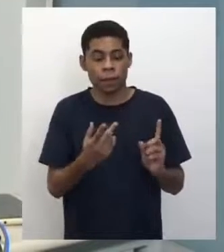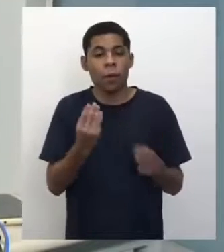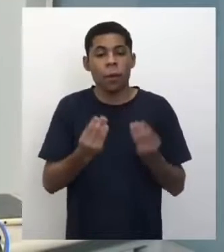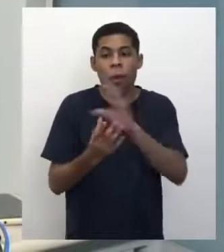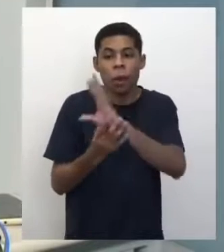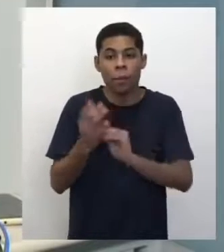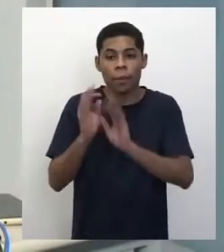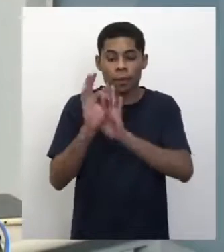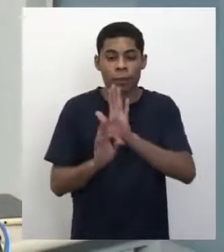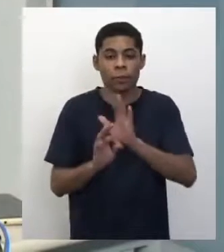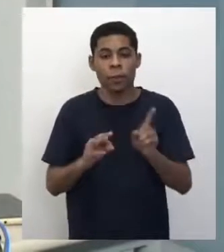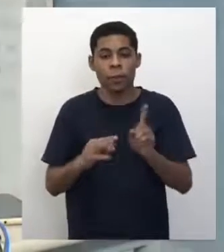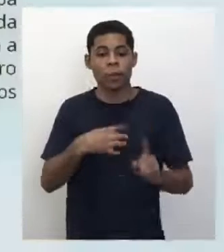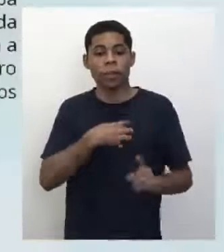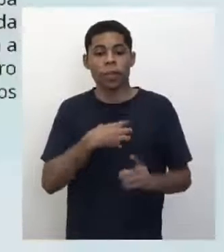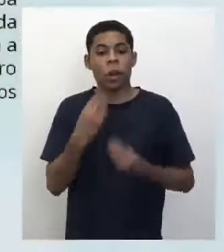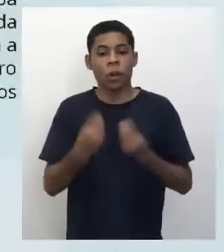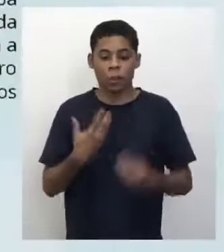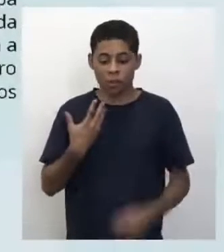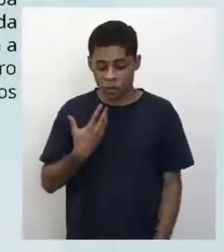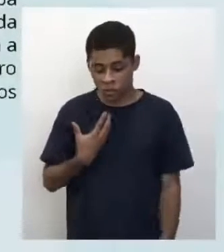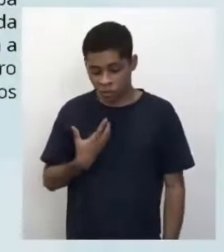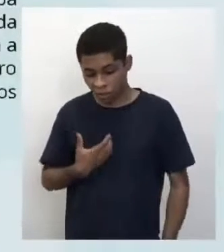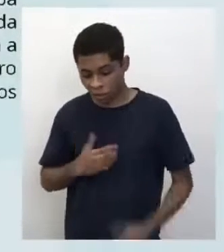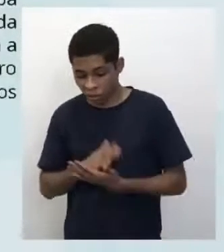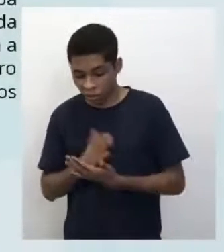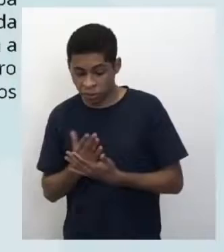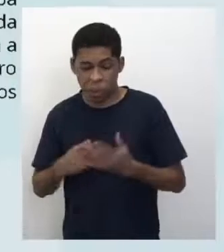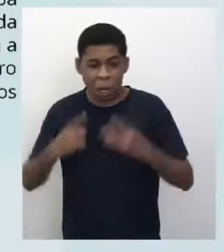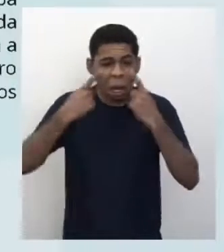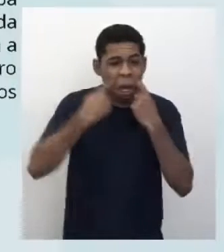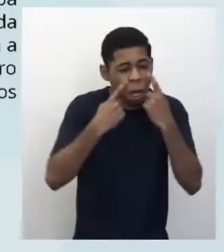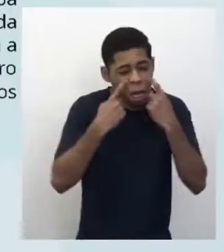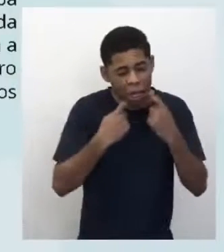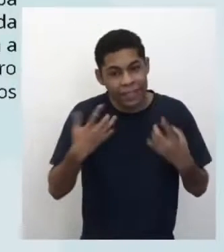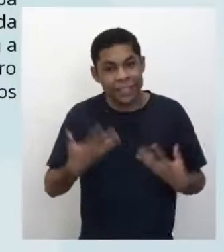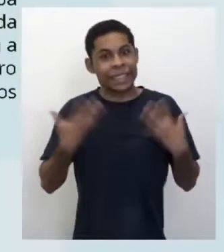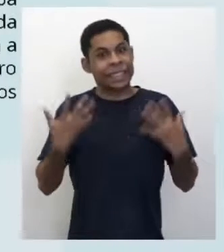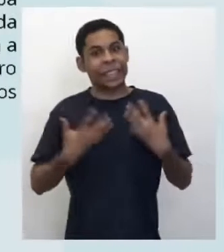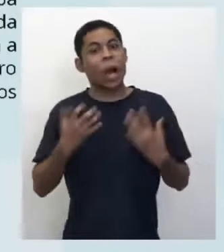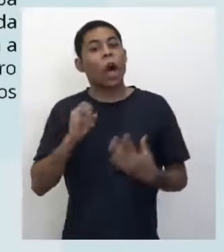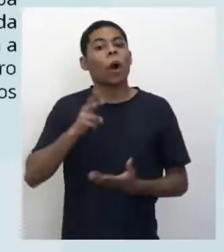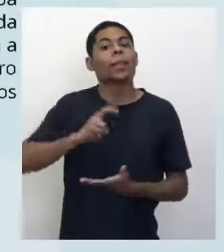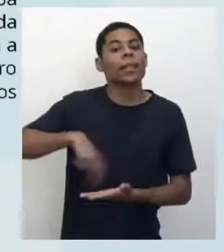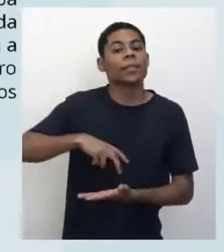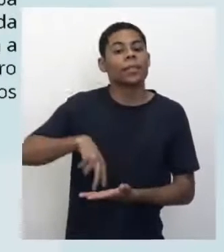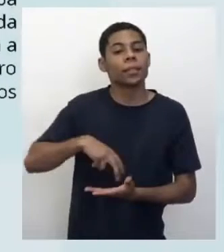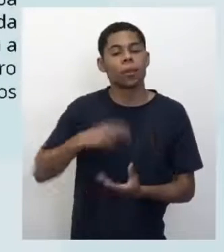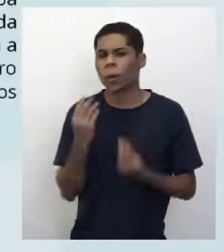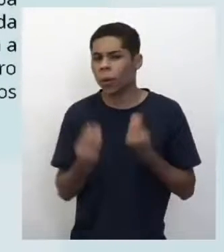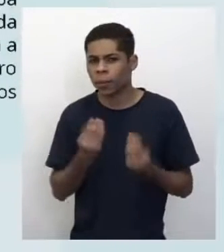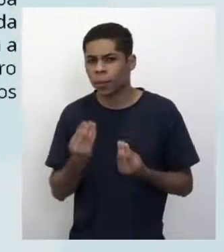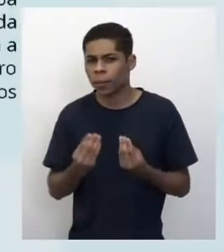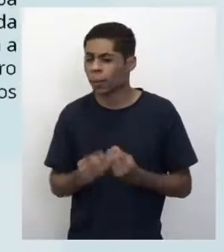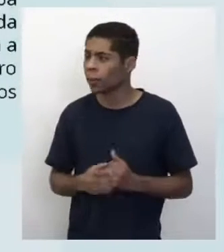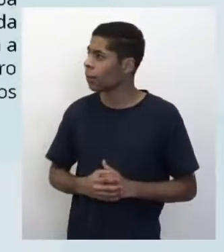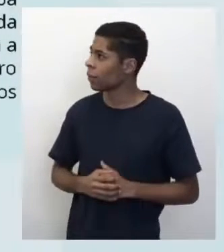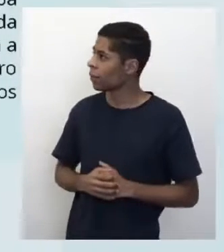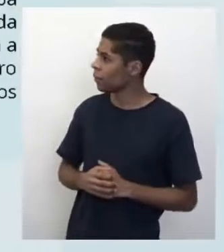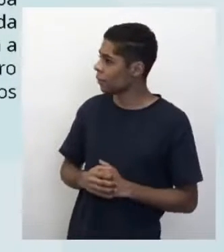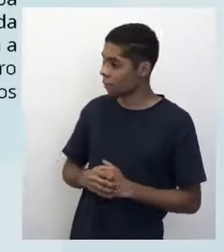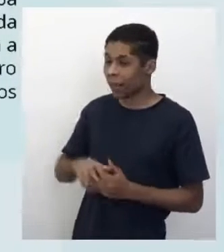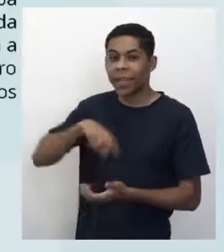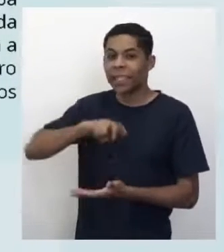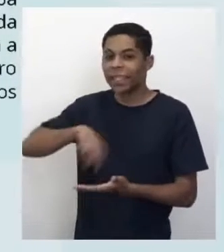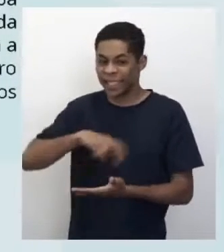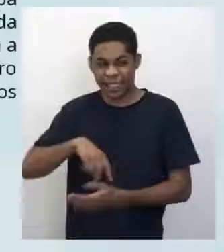texto chateado, chorando, empolgado ou dançando? Nossa, dançando é sacanagem